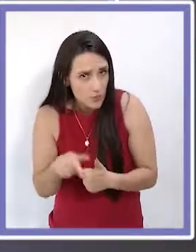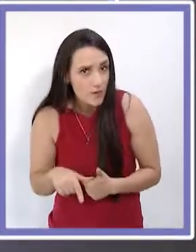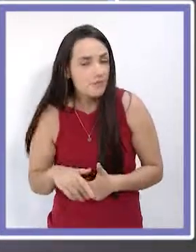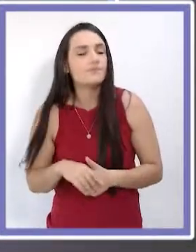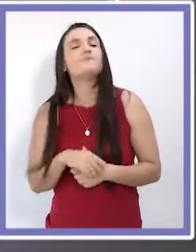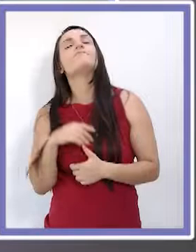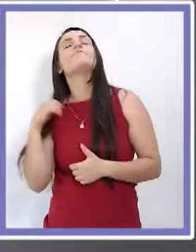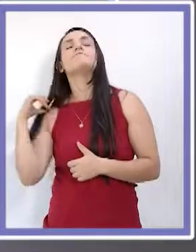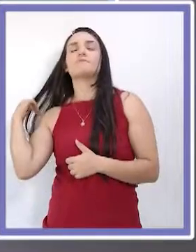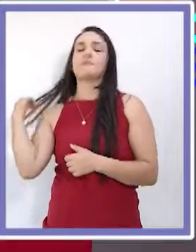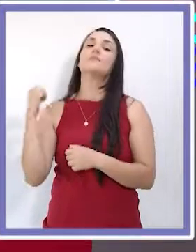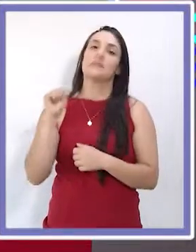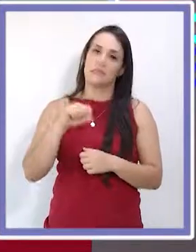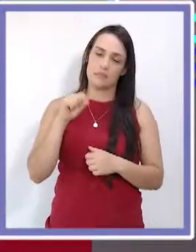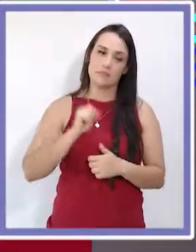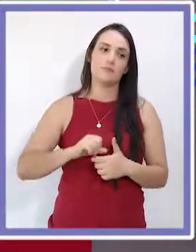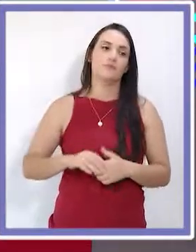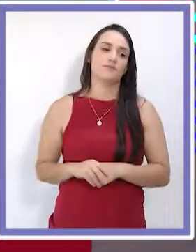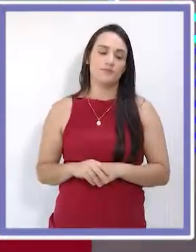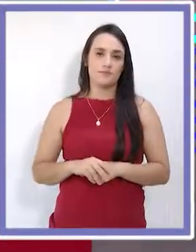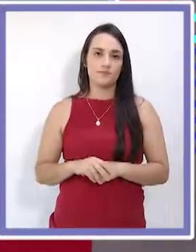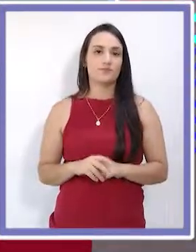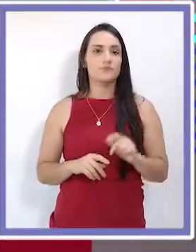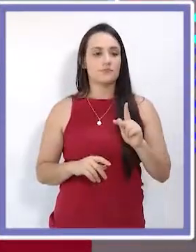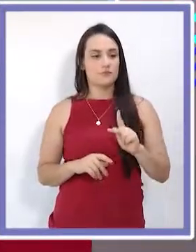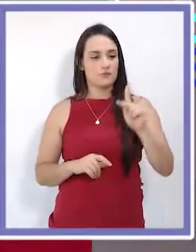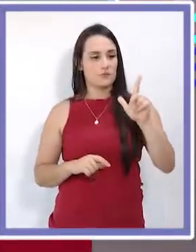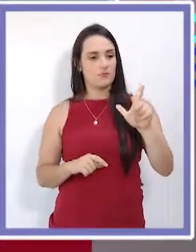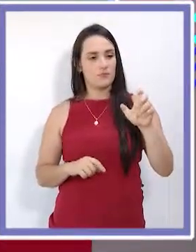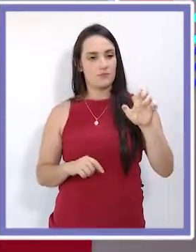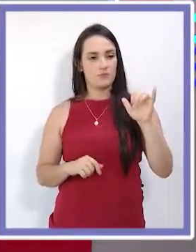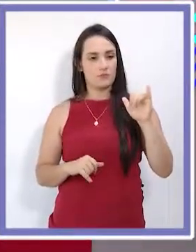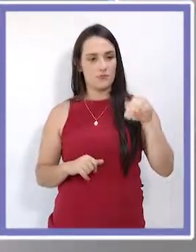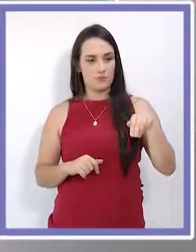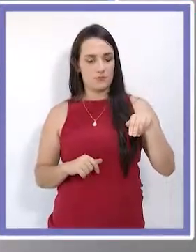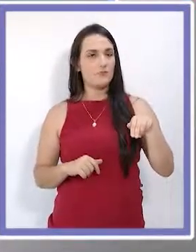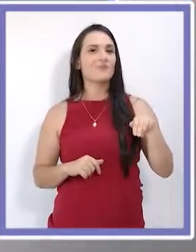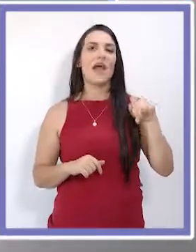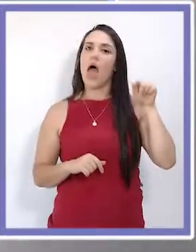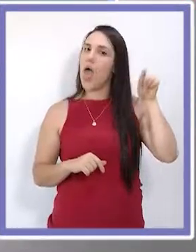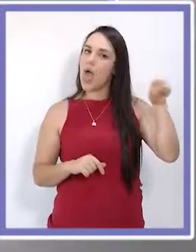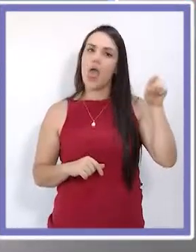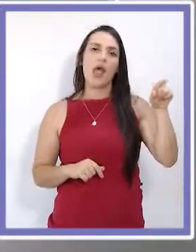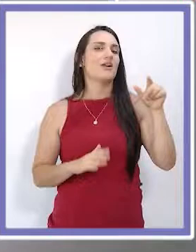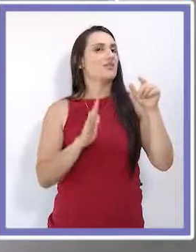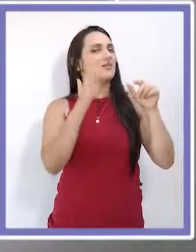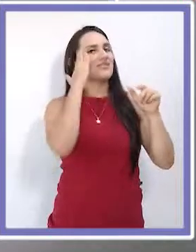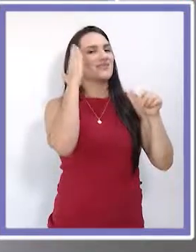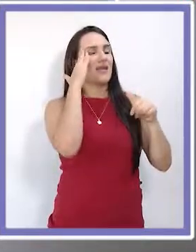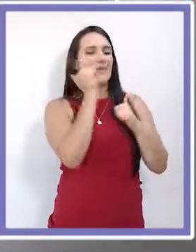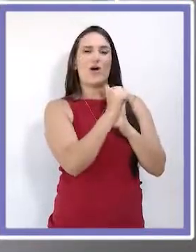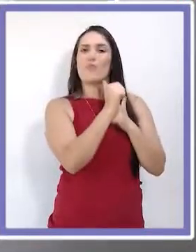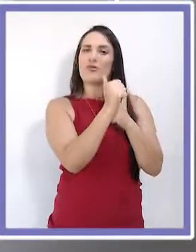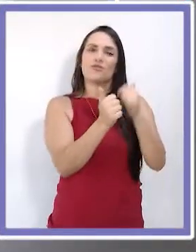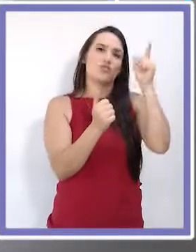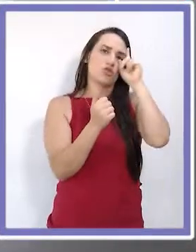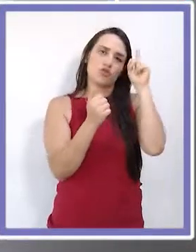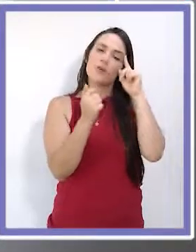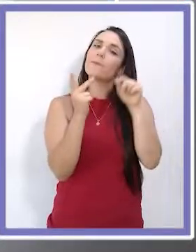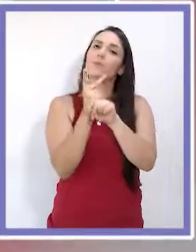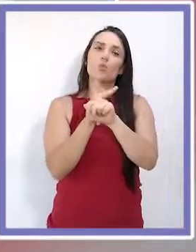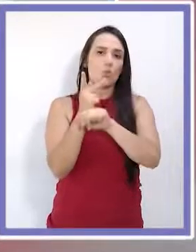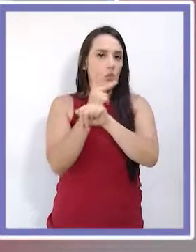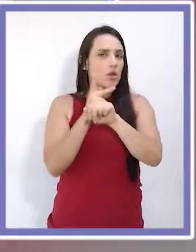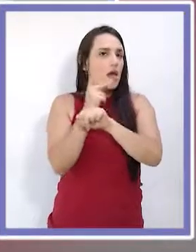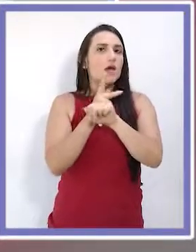Exatamente. Né? A Claire tem acompanhado isso todos os dias, é uma rotina essa